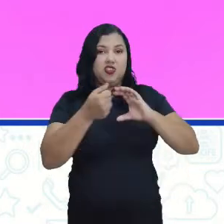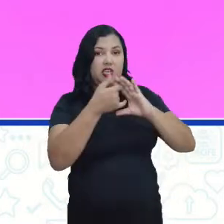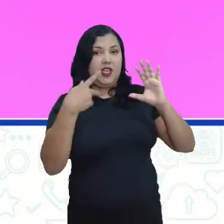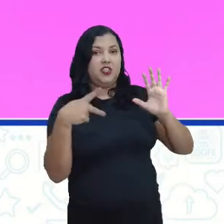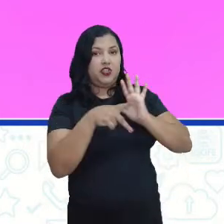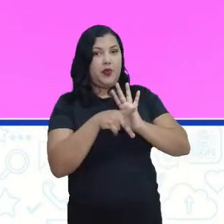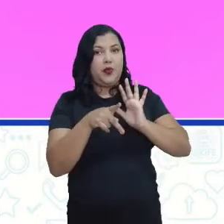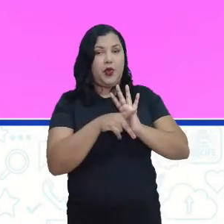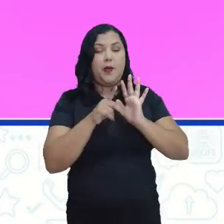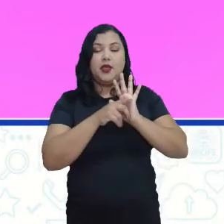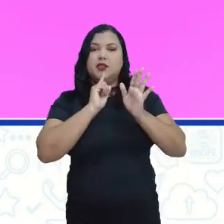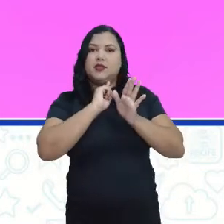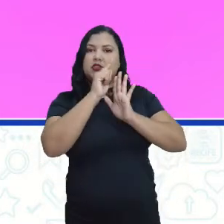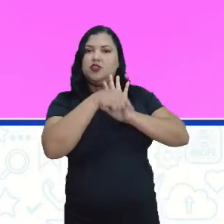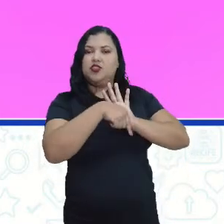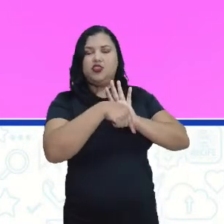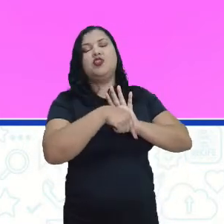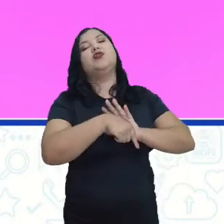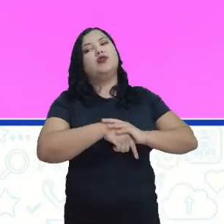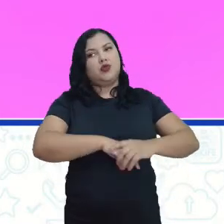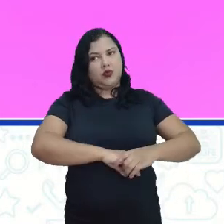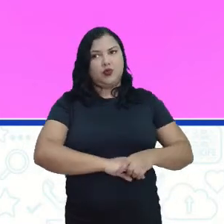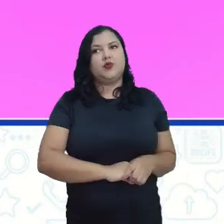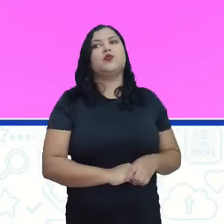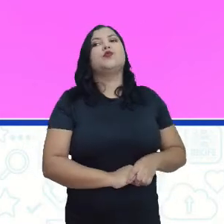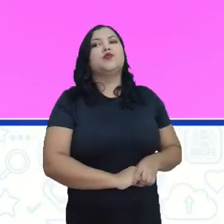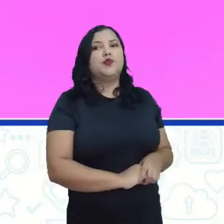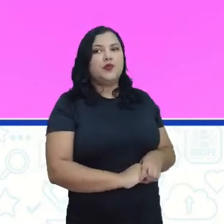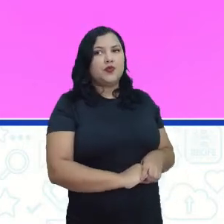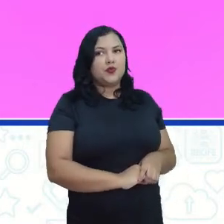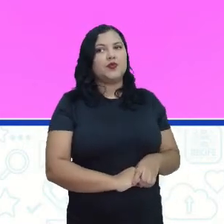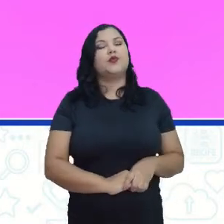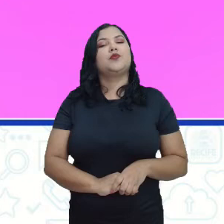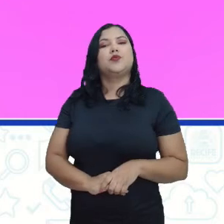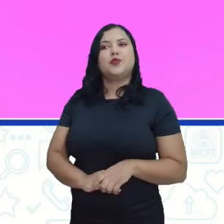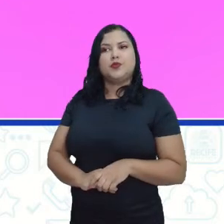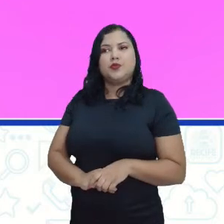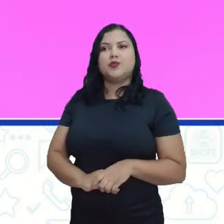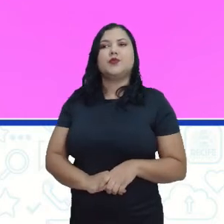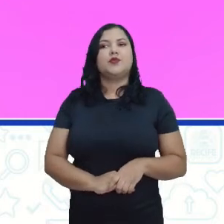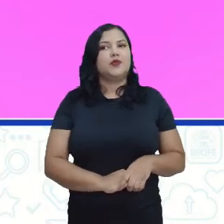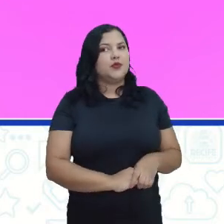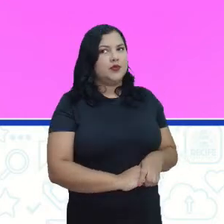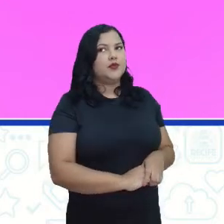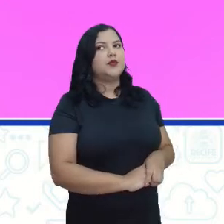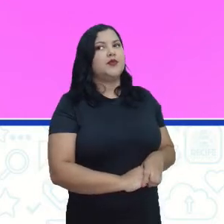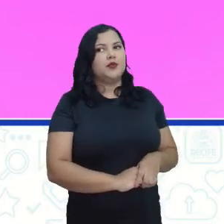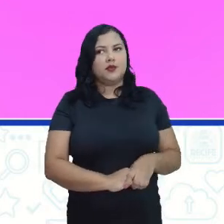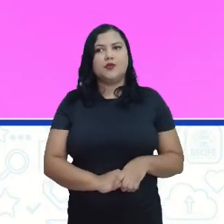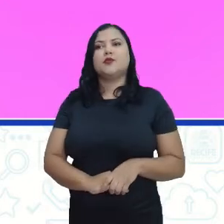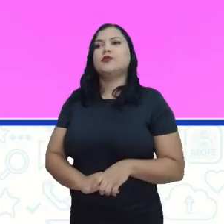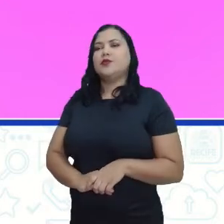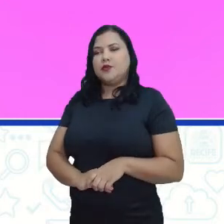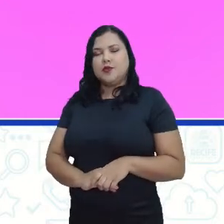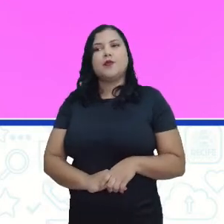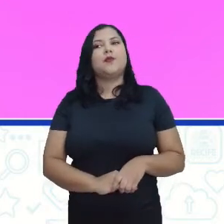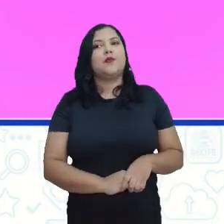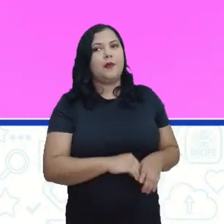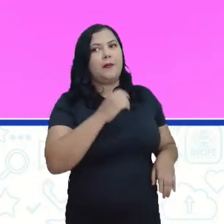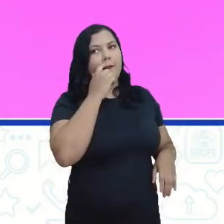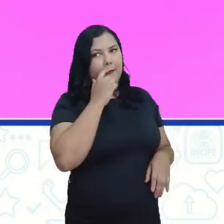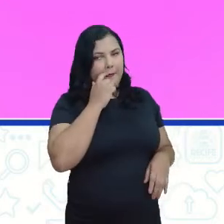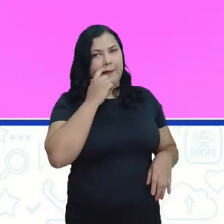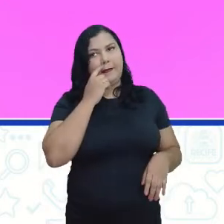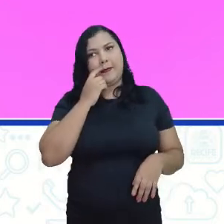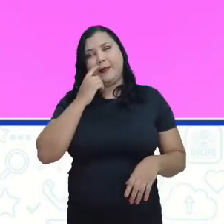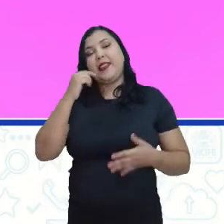Subjetividade e espontaneidade. Escrita confessional. Vocabulário simples. Presença de difocativo não temos. Linguagem formal sim e texto